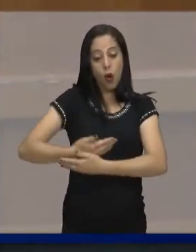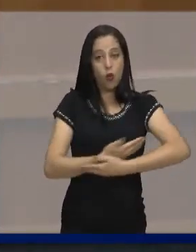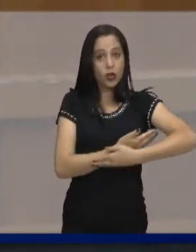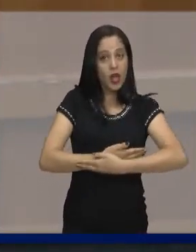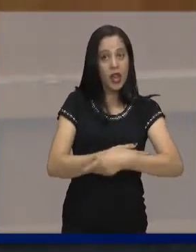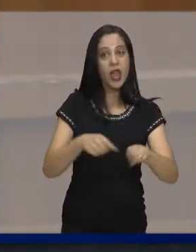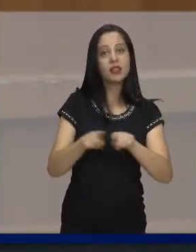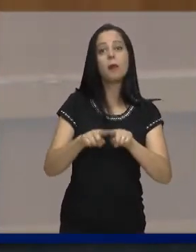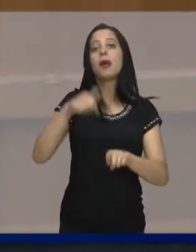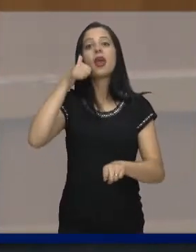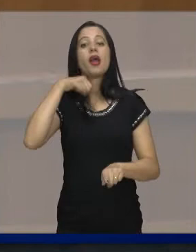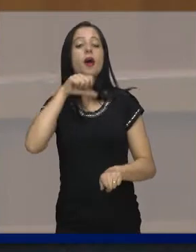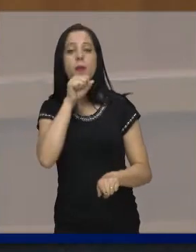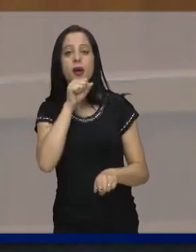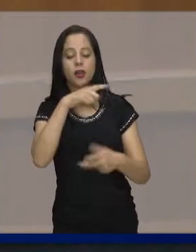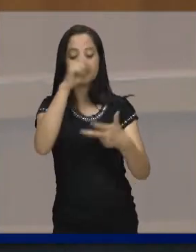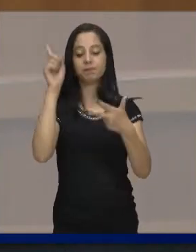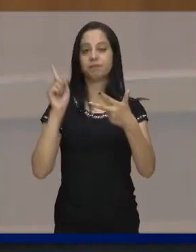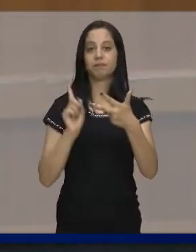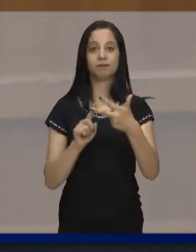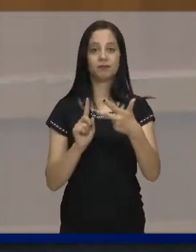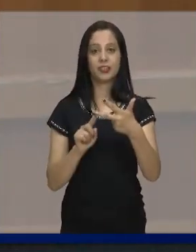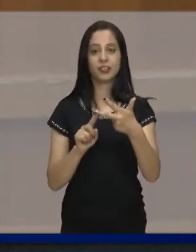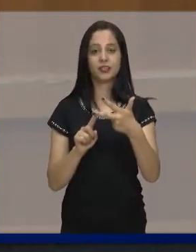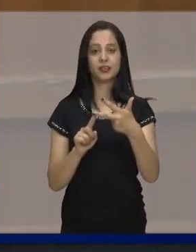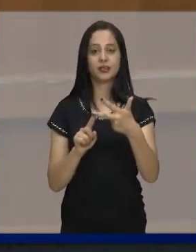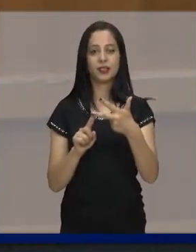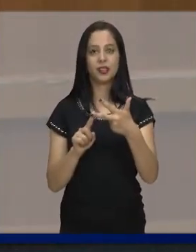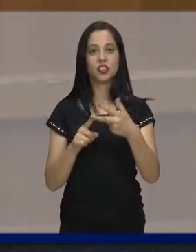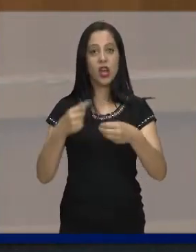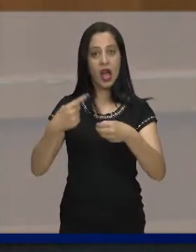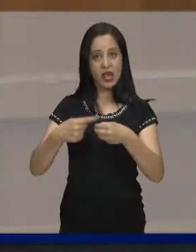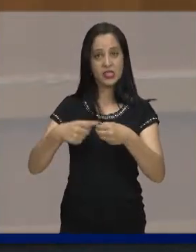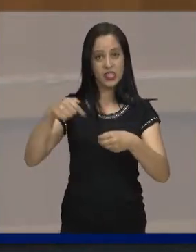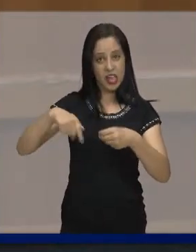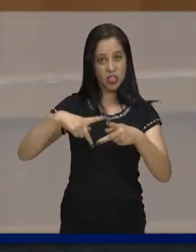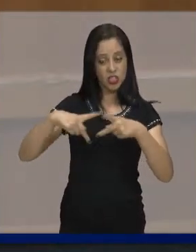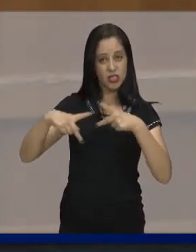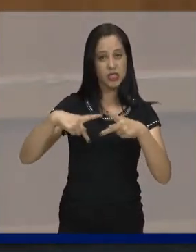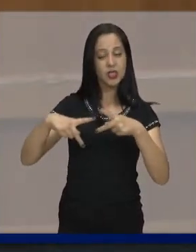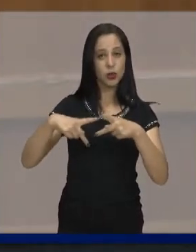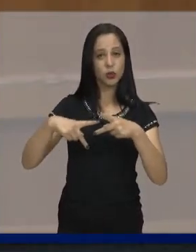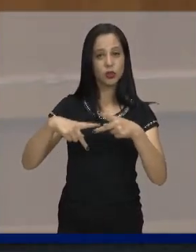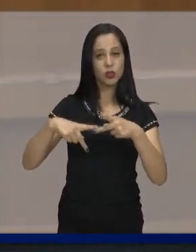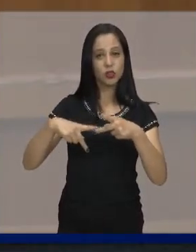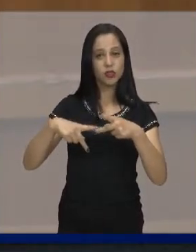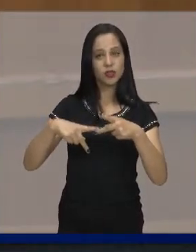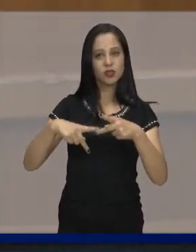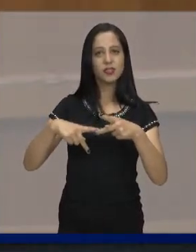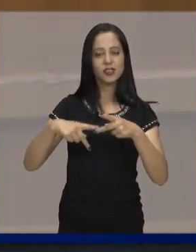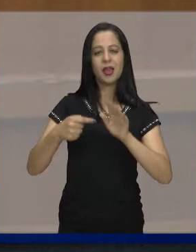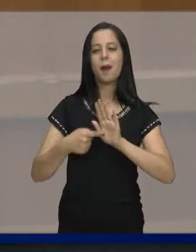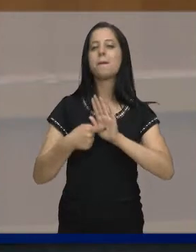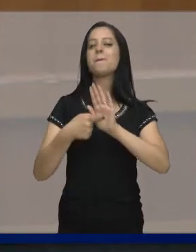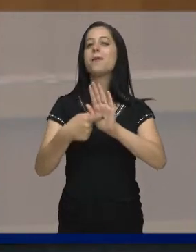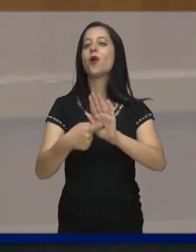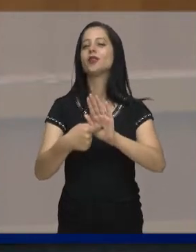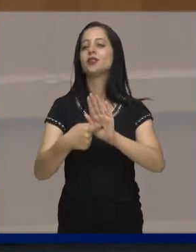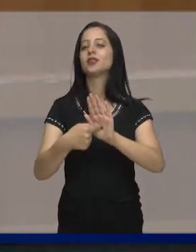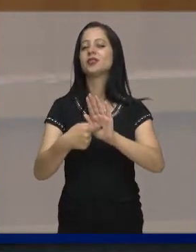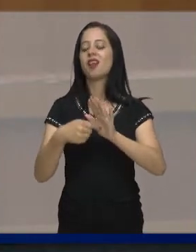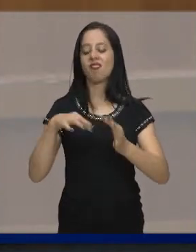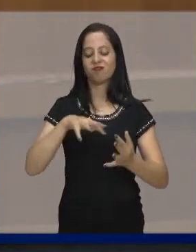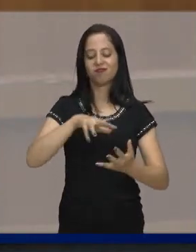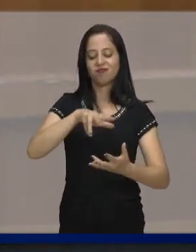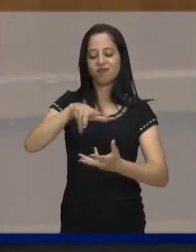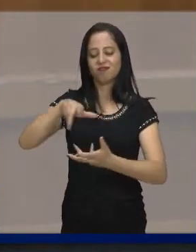a mãe. E terceiro, a cidade de São José dos Campos dá uma lição ao mundo.